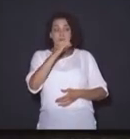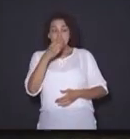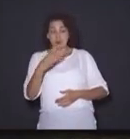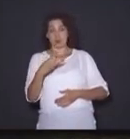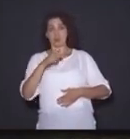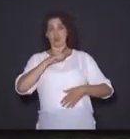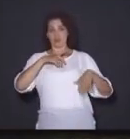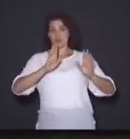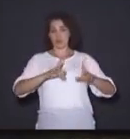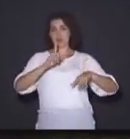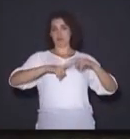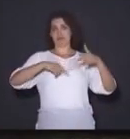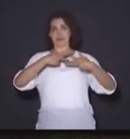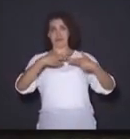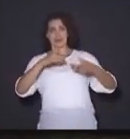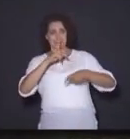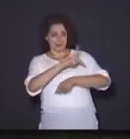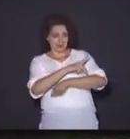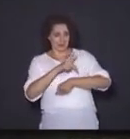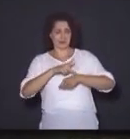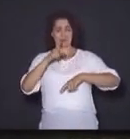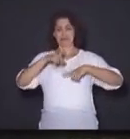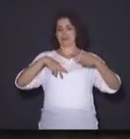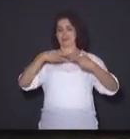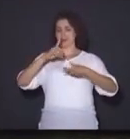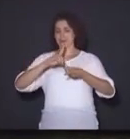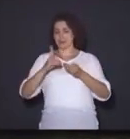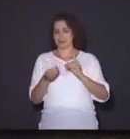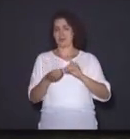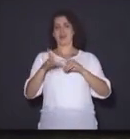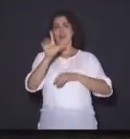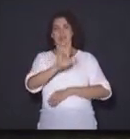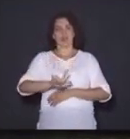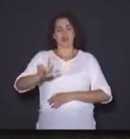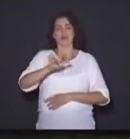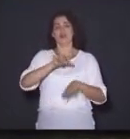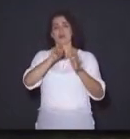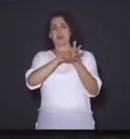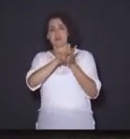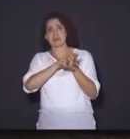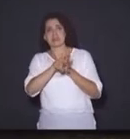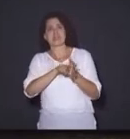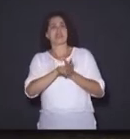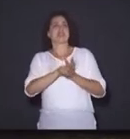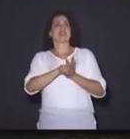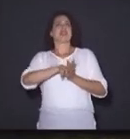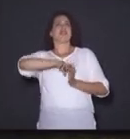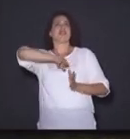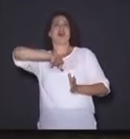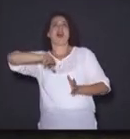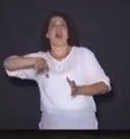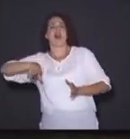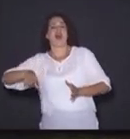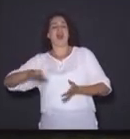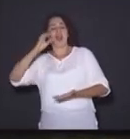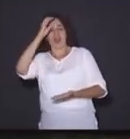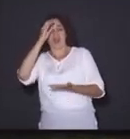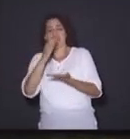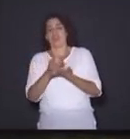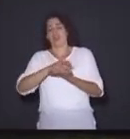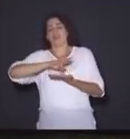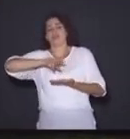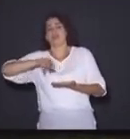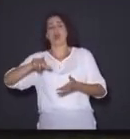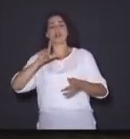material didático literatura pesquisa quantidade sertões e teses sobre o tema né já tem